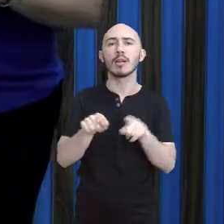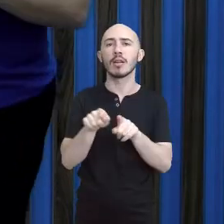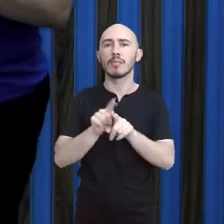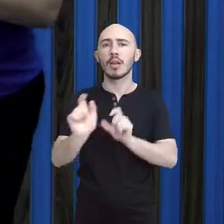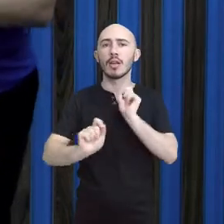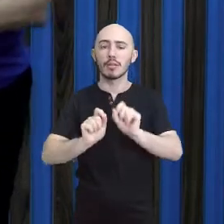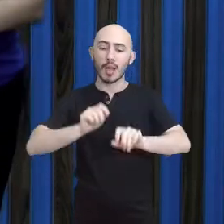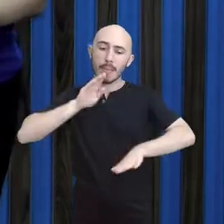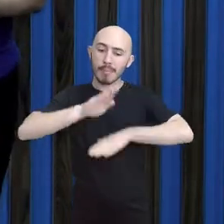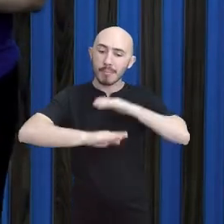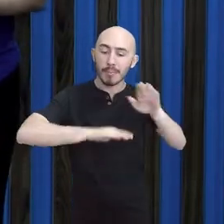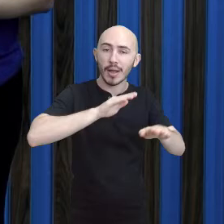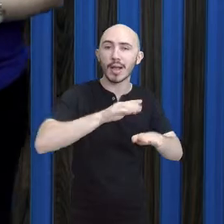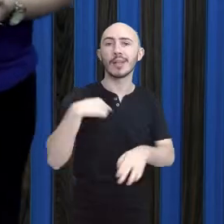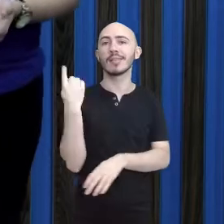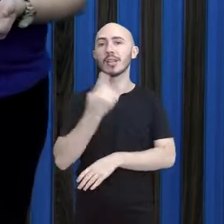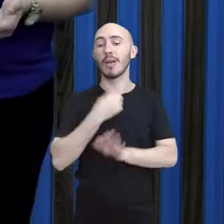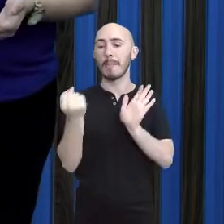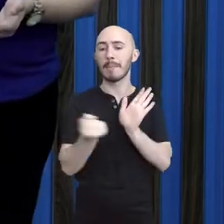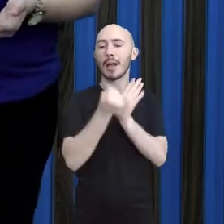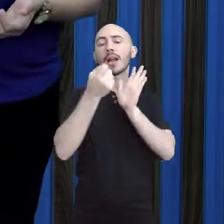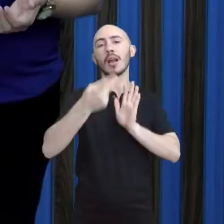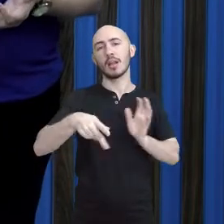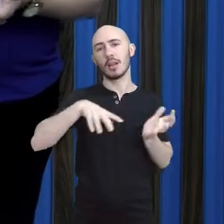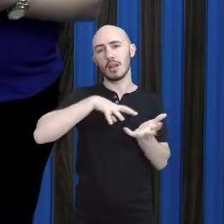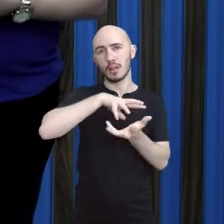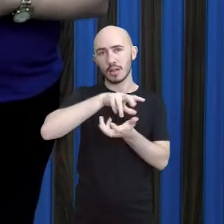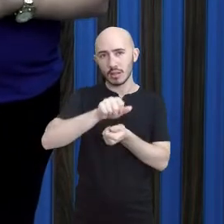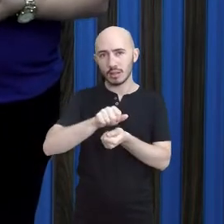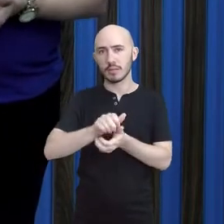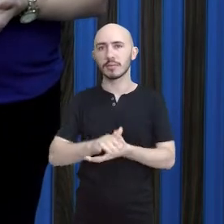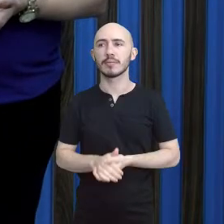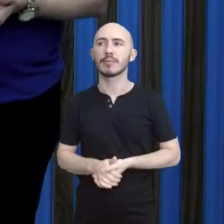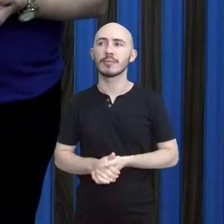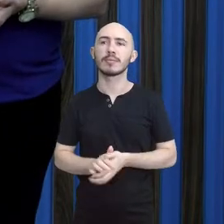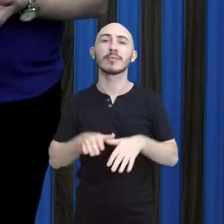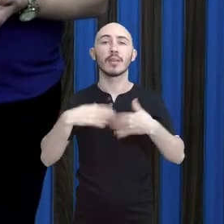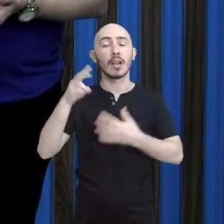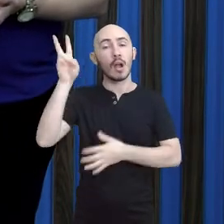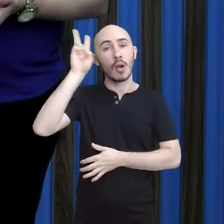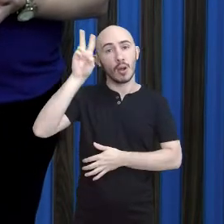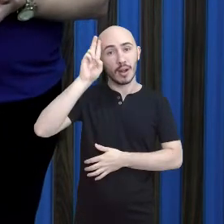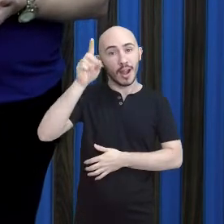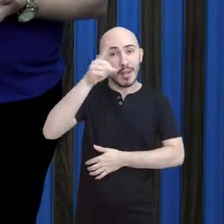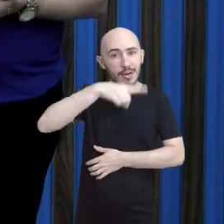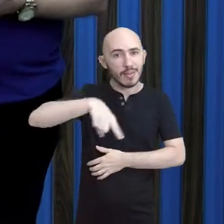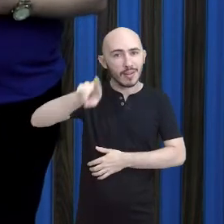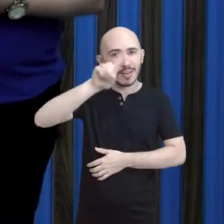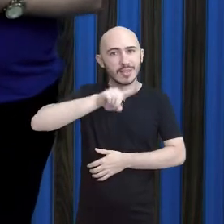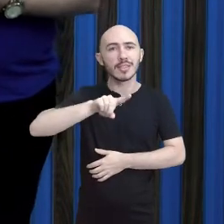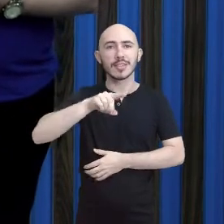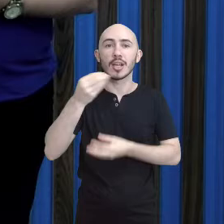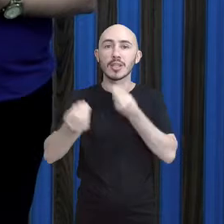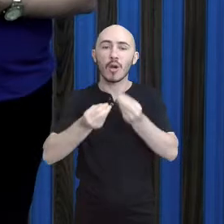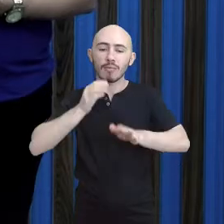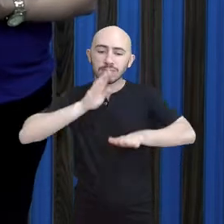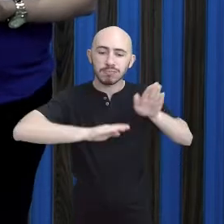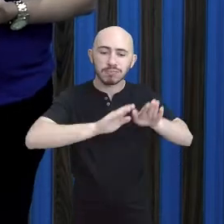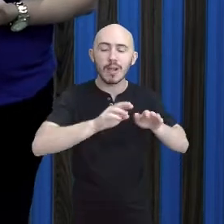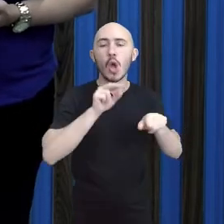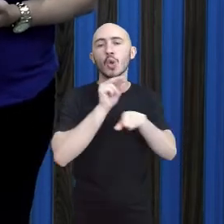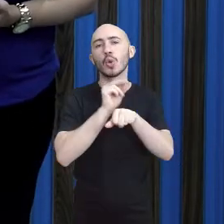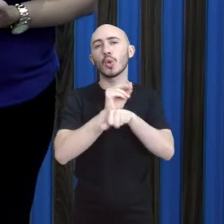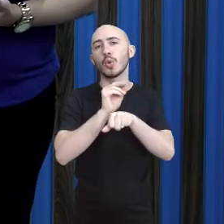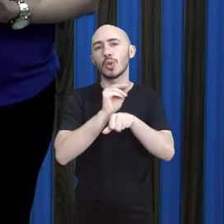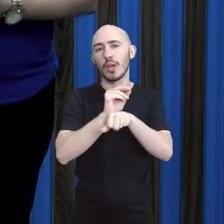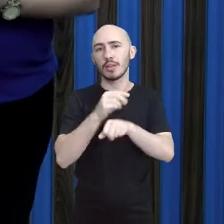pegada ecológica, que é a nossa marca na Terra. Pessoal, lembrem-se disso, né? Dessa pegada ecológica. O que é que a